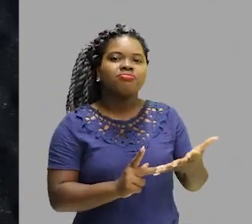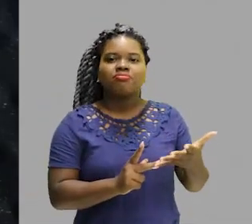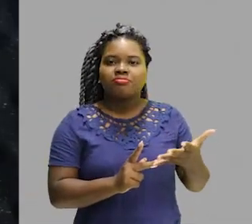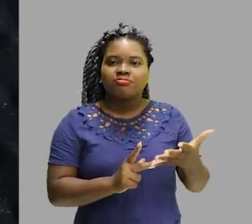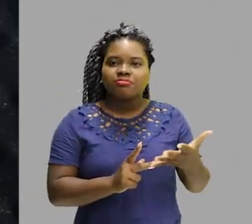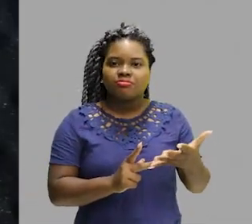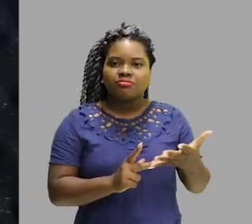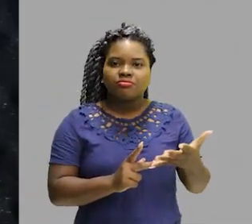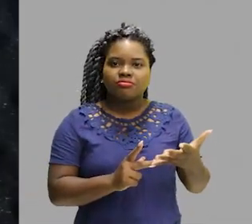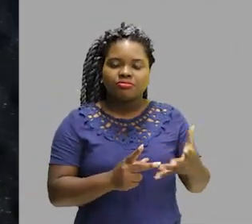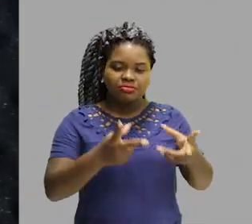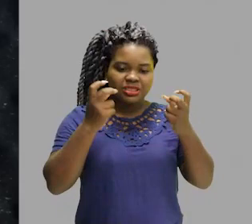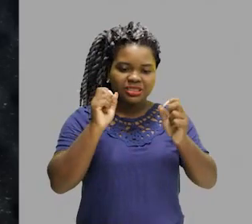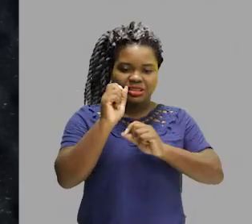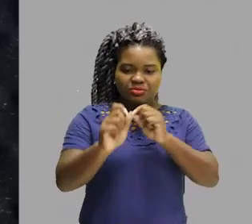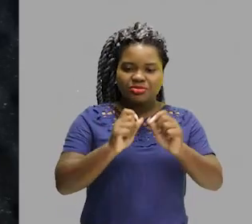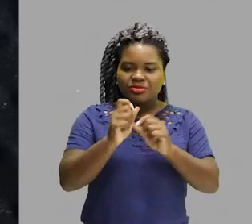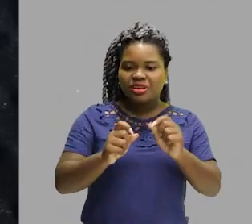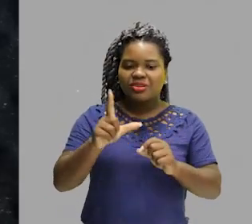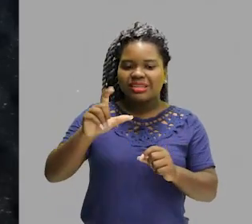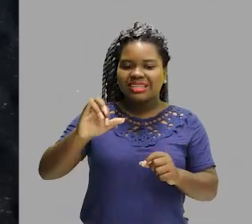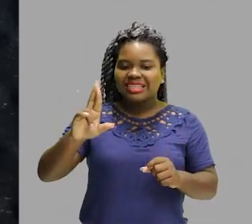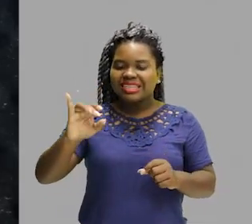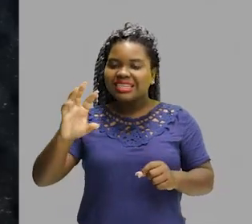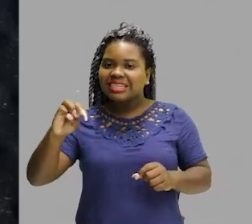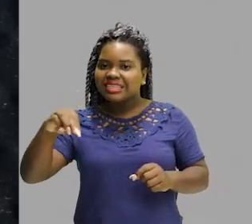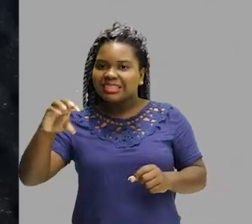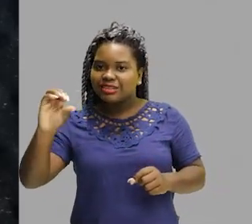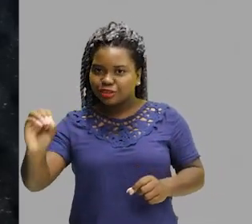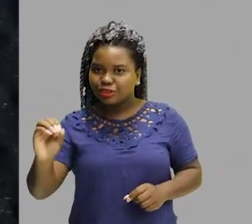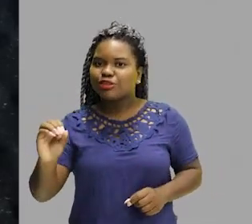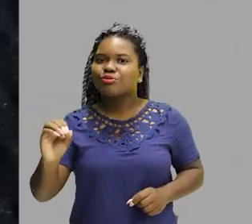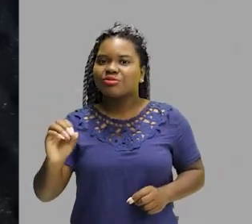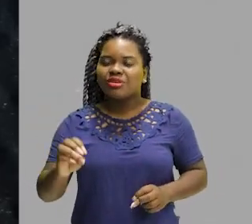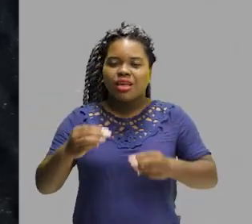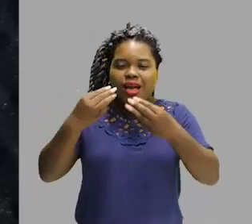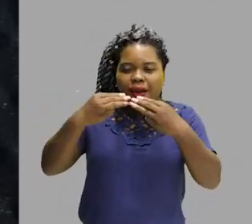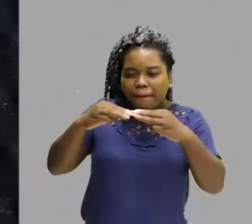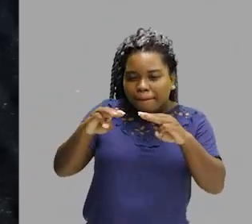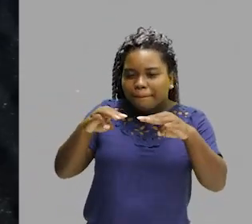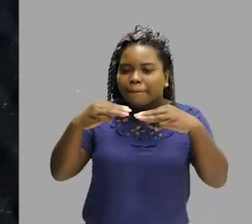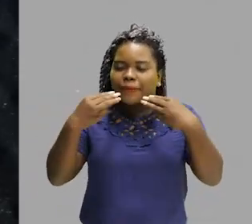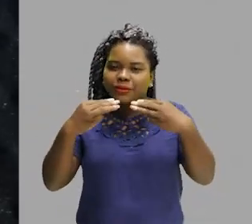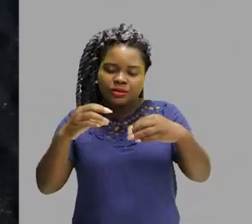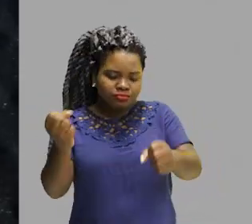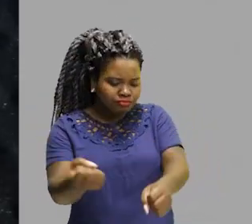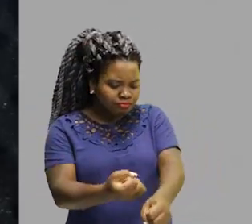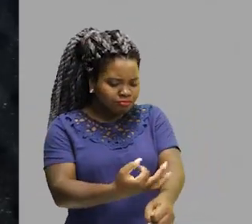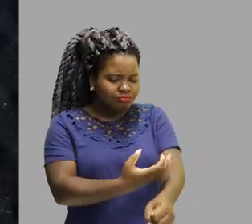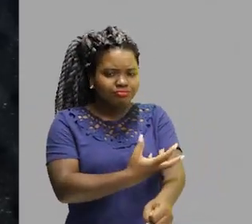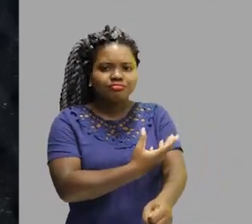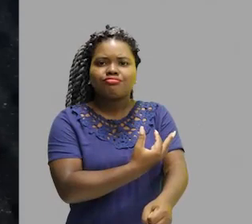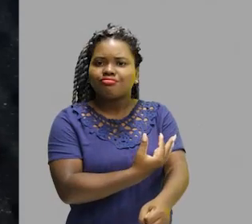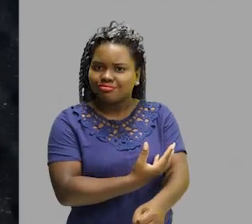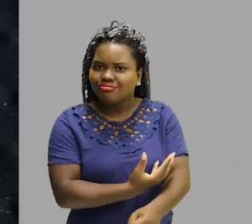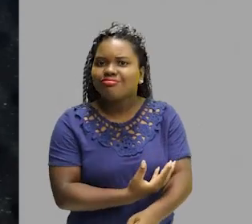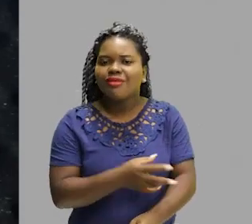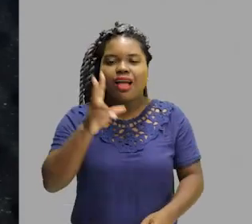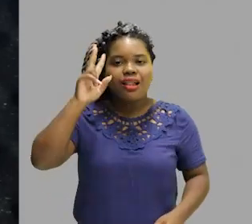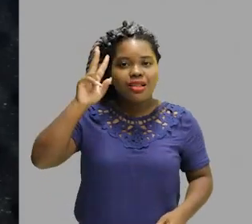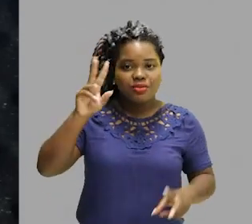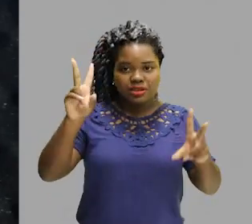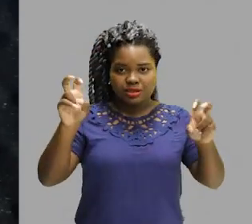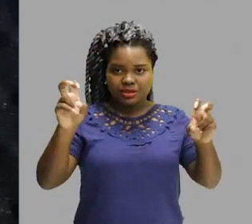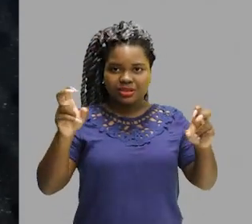assim, melodiosa, musicalidade. Lembrando que esse tema poesia tem a ver com as